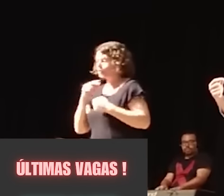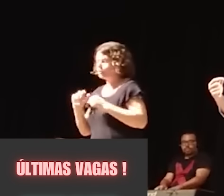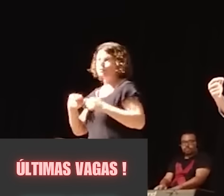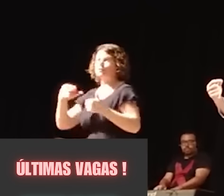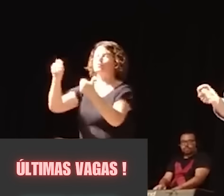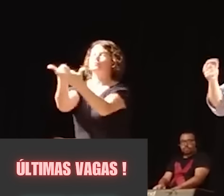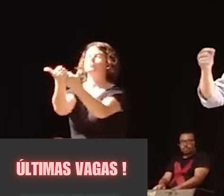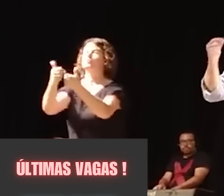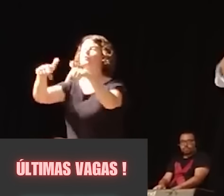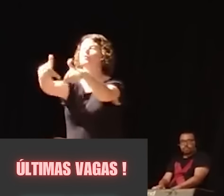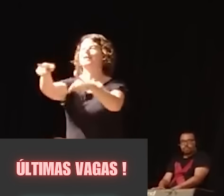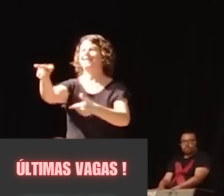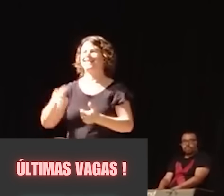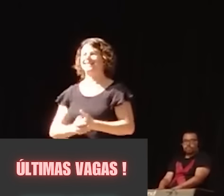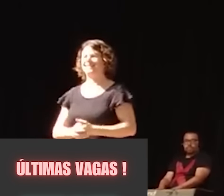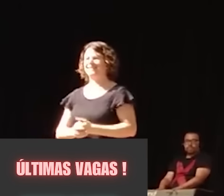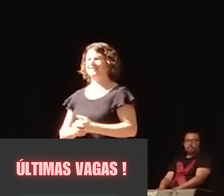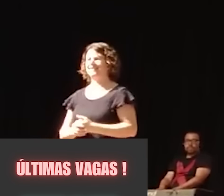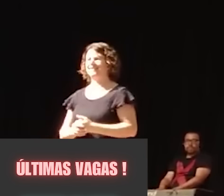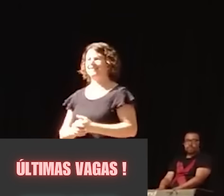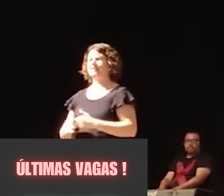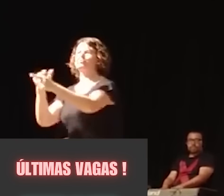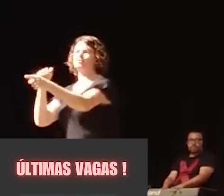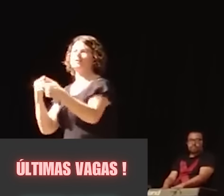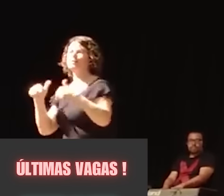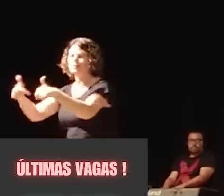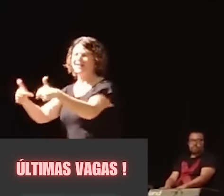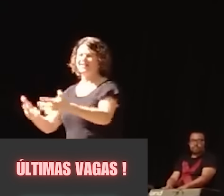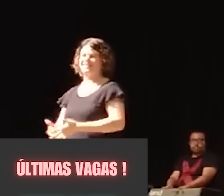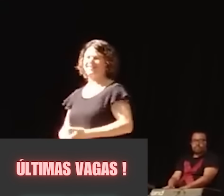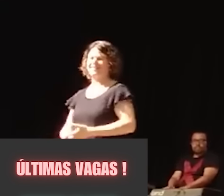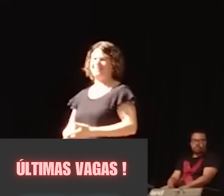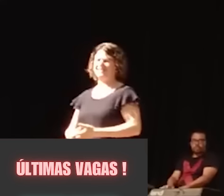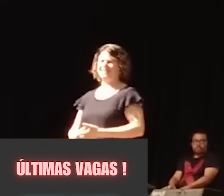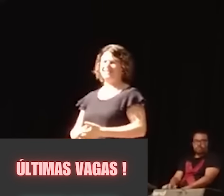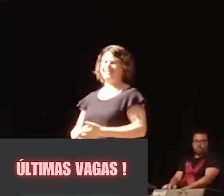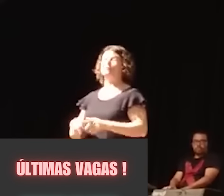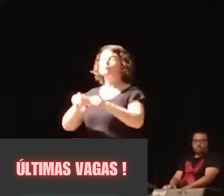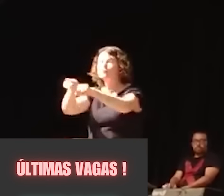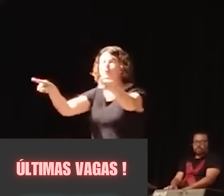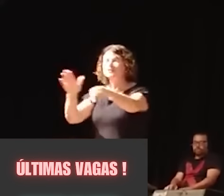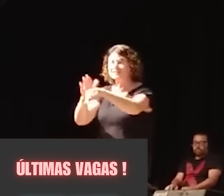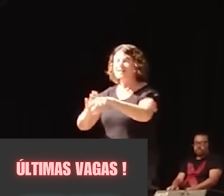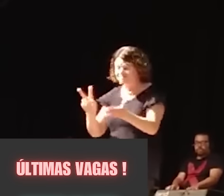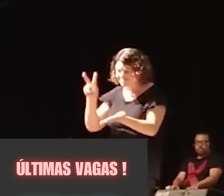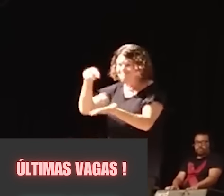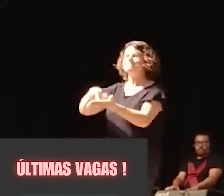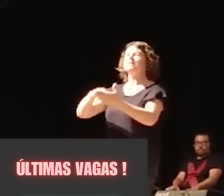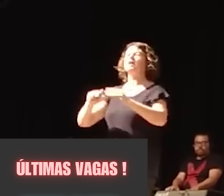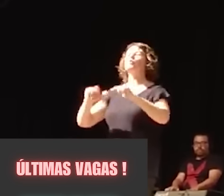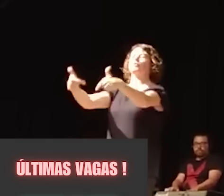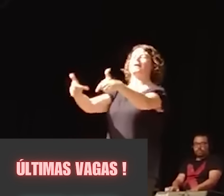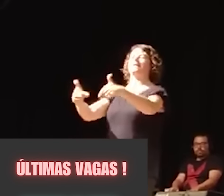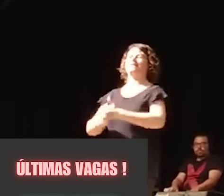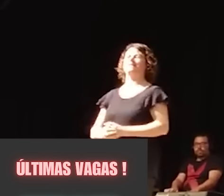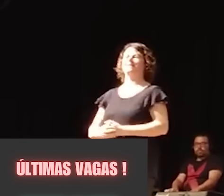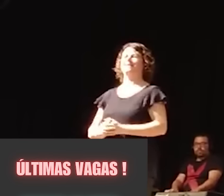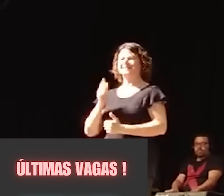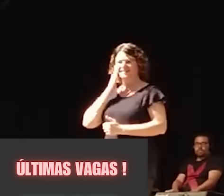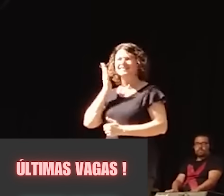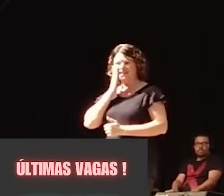outros você é que vai vencer essa guerra amém amém fica em pé em nome de Jesus Vamos orar Deus falou contigo amém